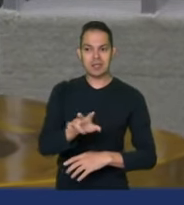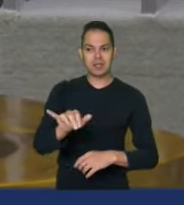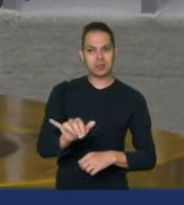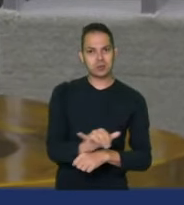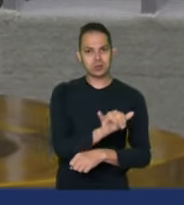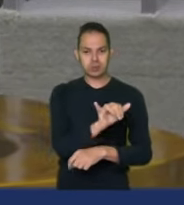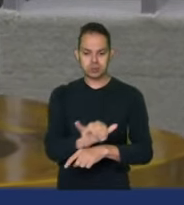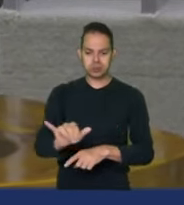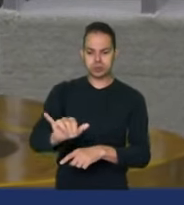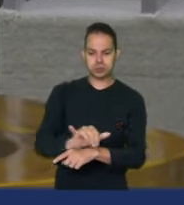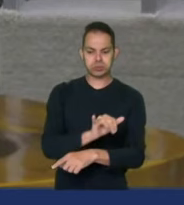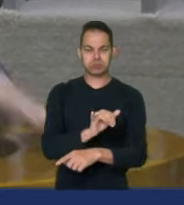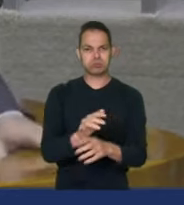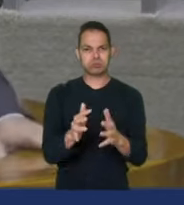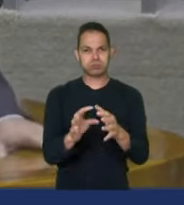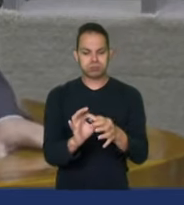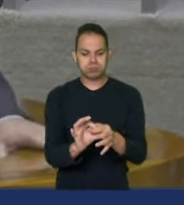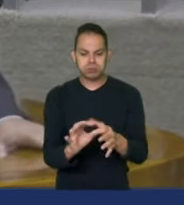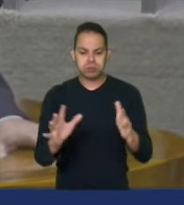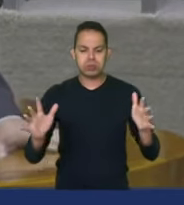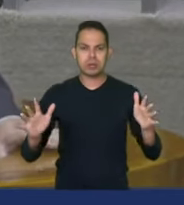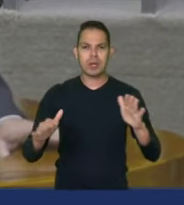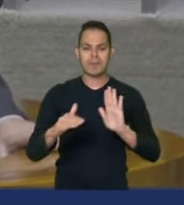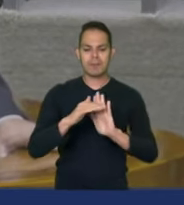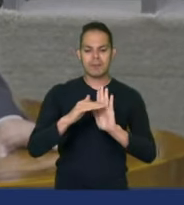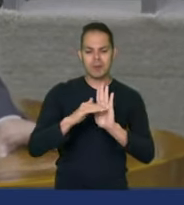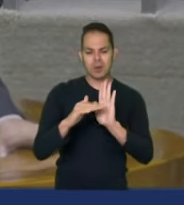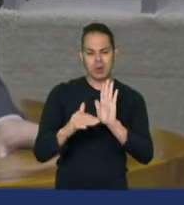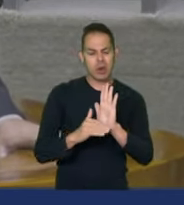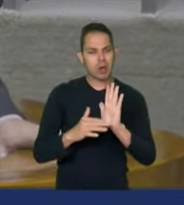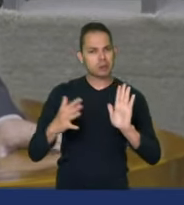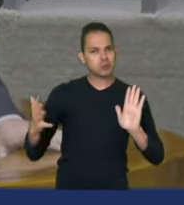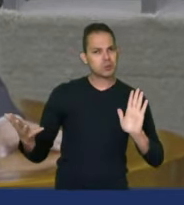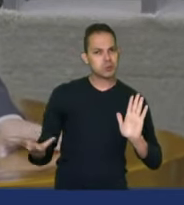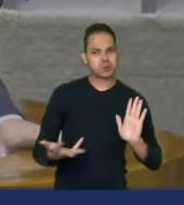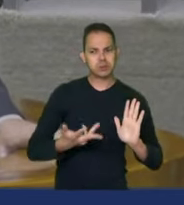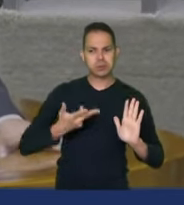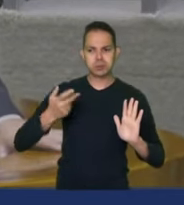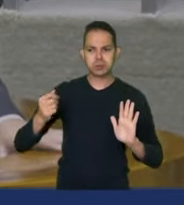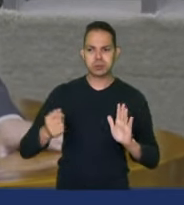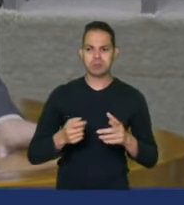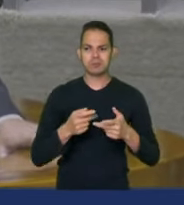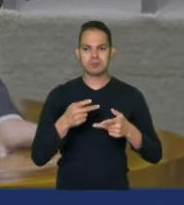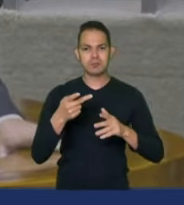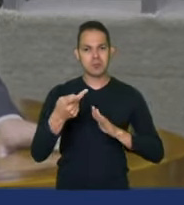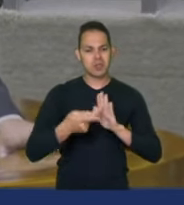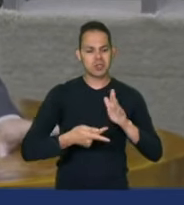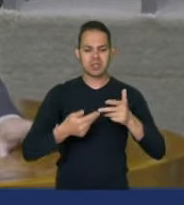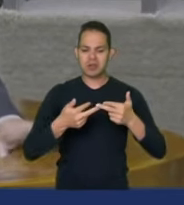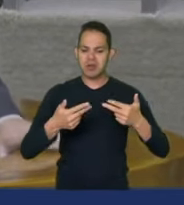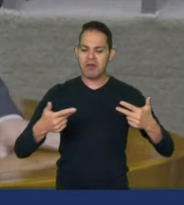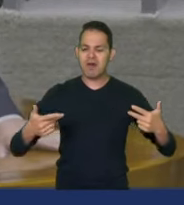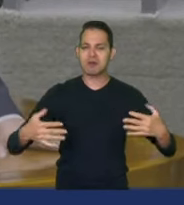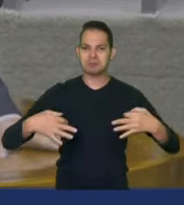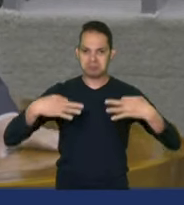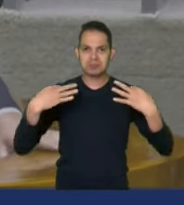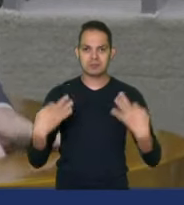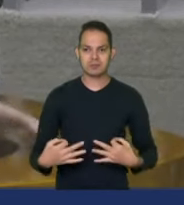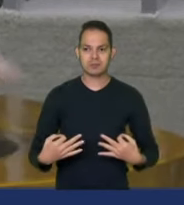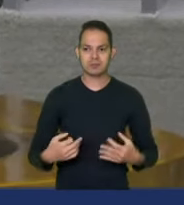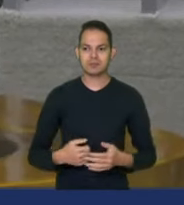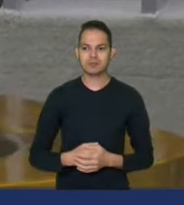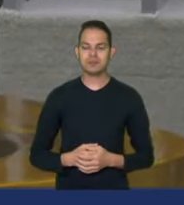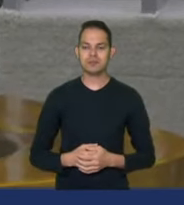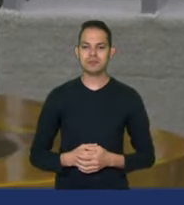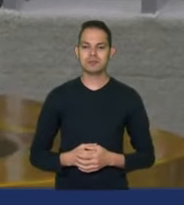para a implantação de grandes programas, de grandes projetos. É um crime